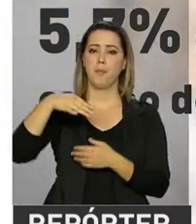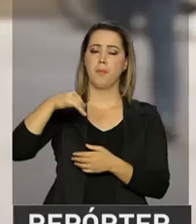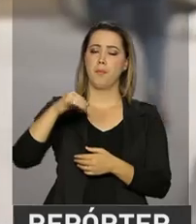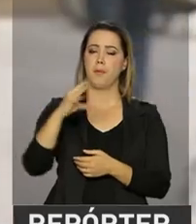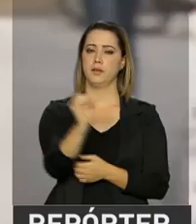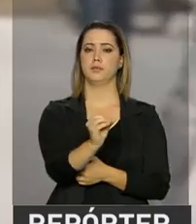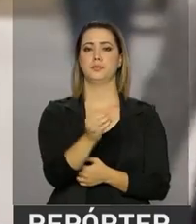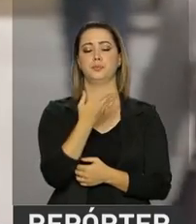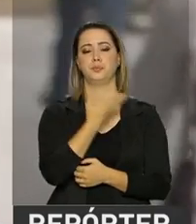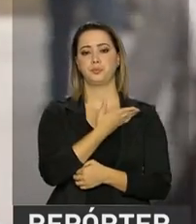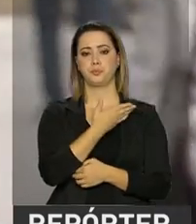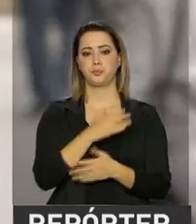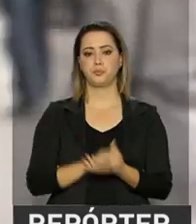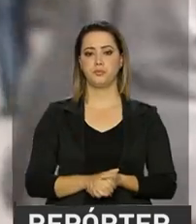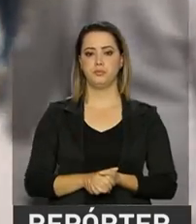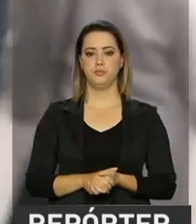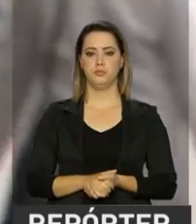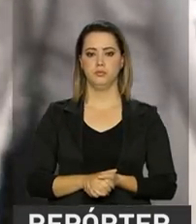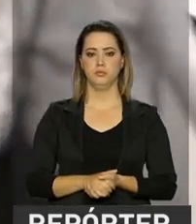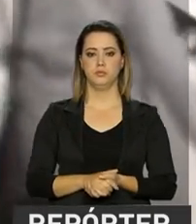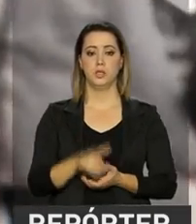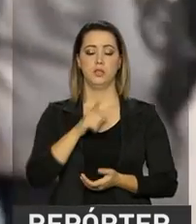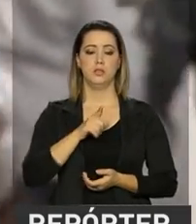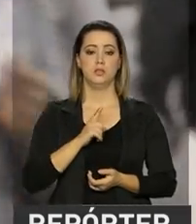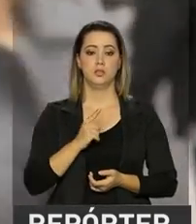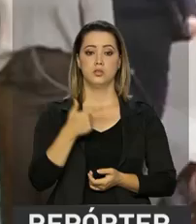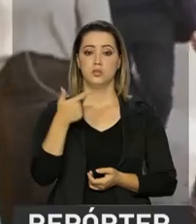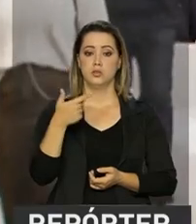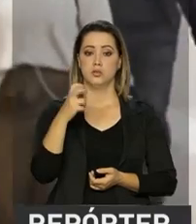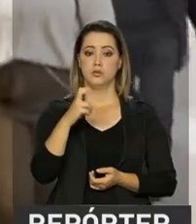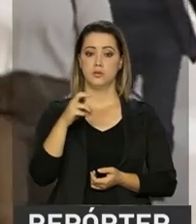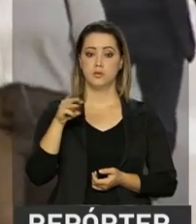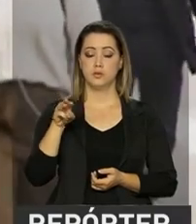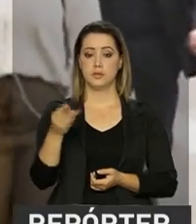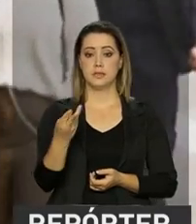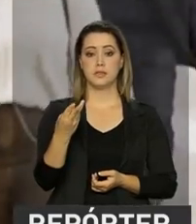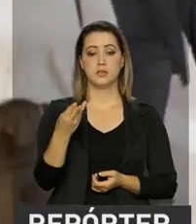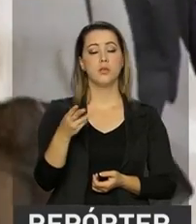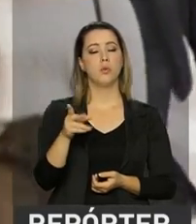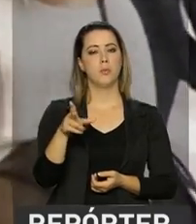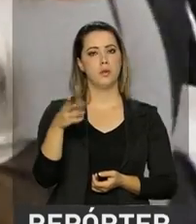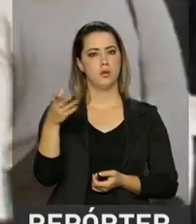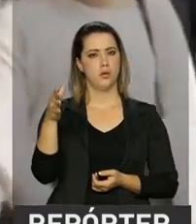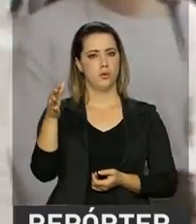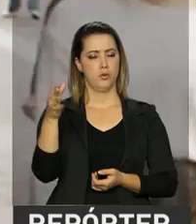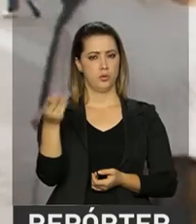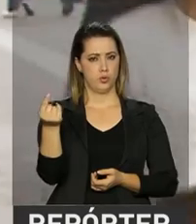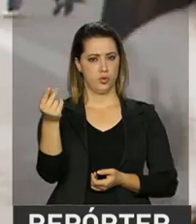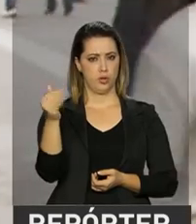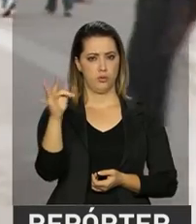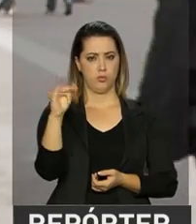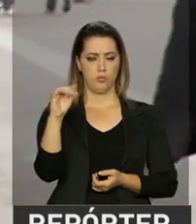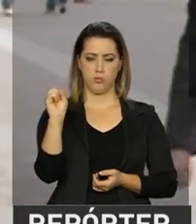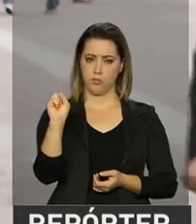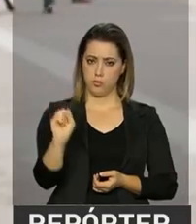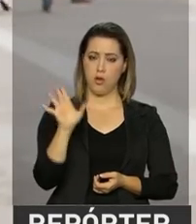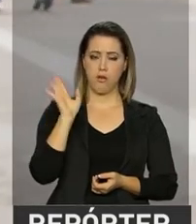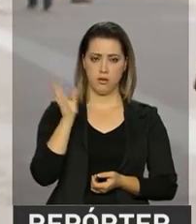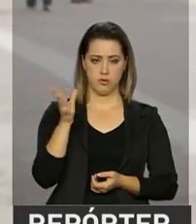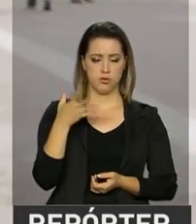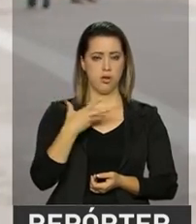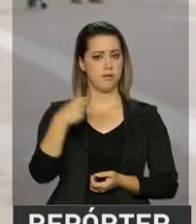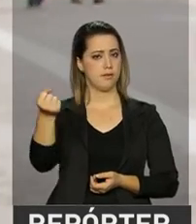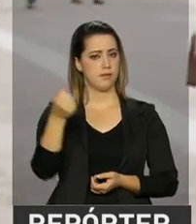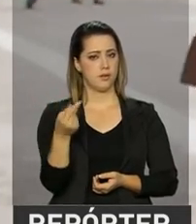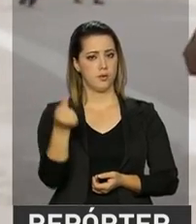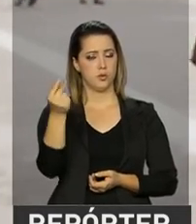março. Ana Carolina Pontes era titular de uma das 25 milhões de contas inativas do Fundo de Garantia, que já tiveram dinheiro